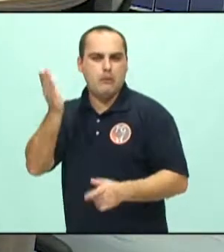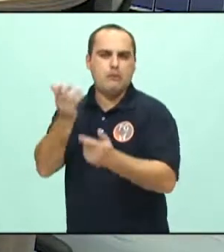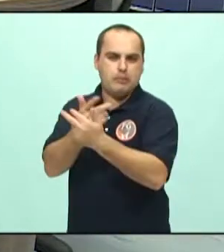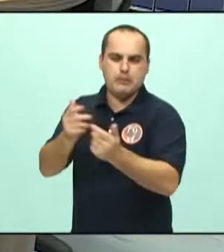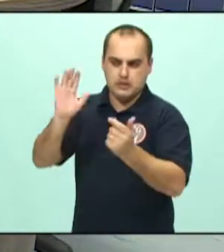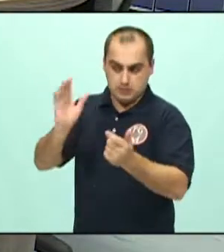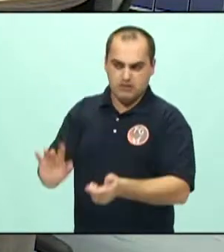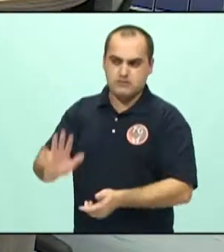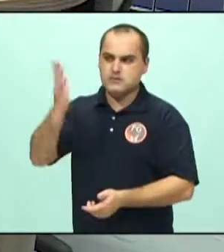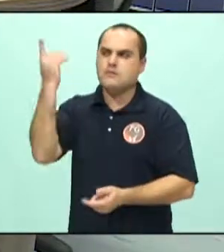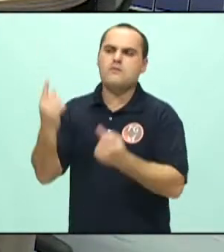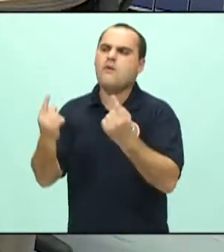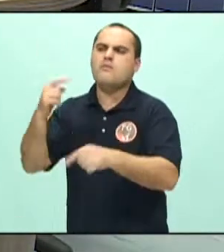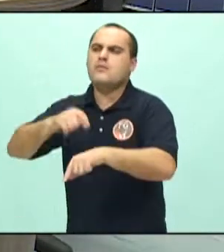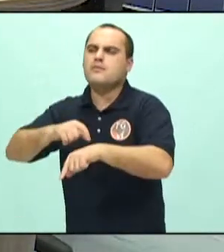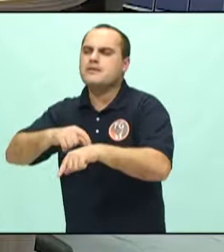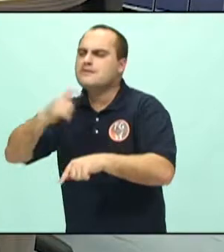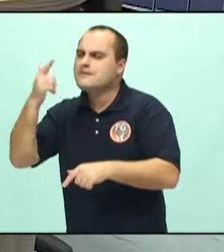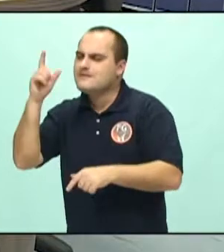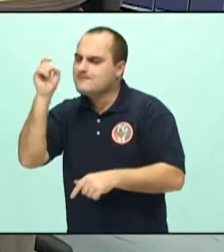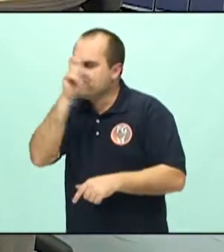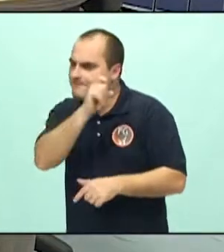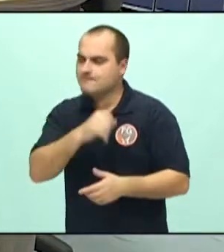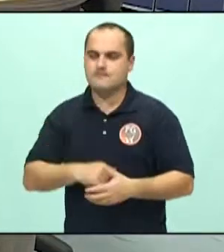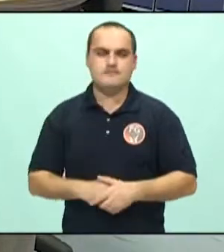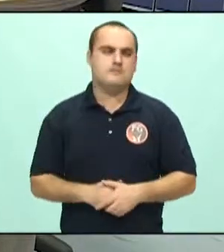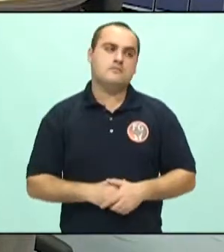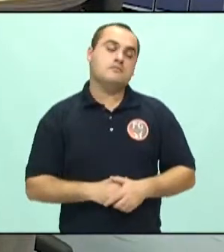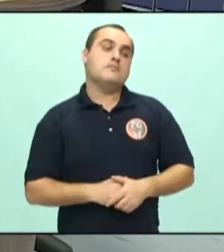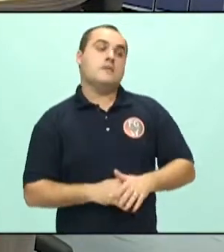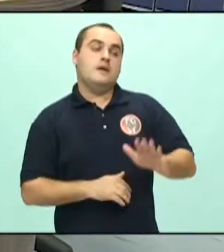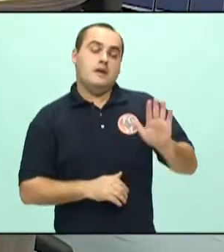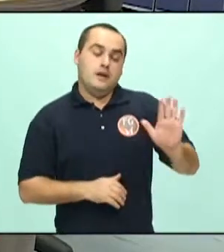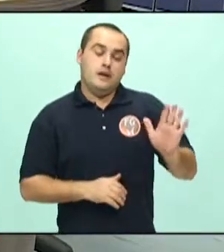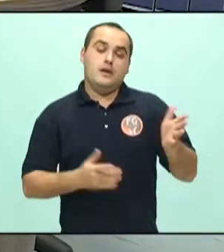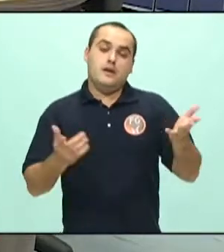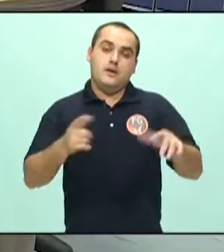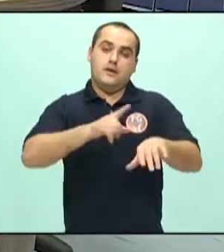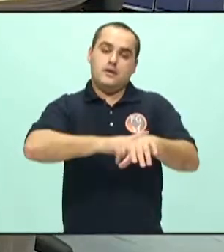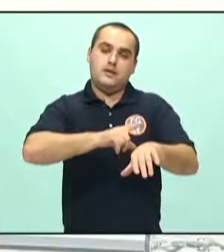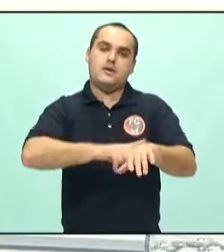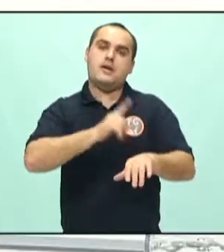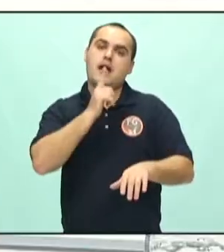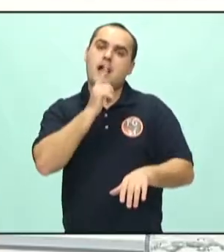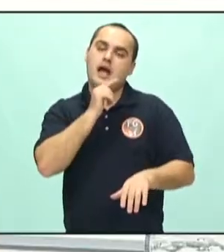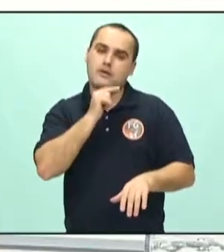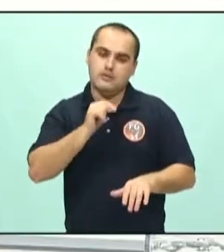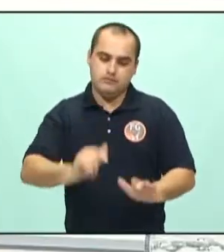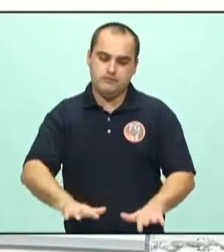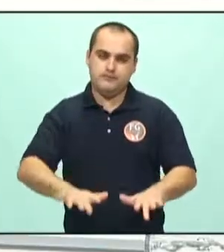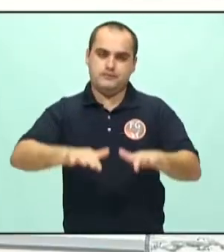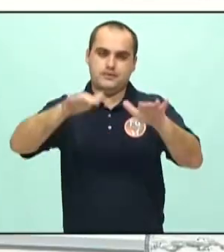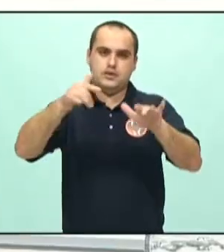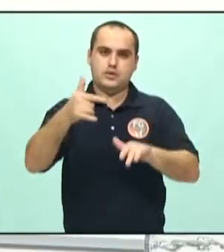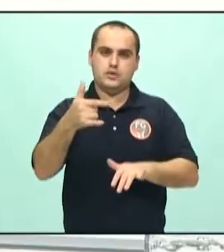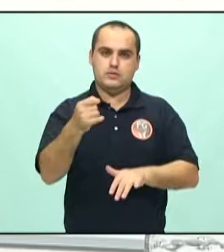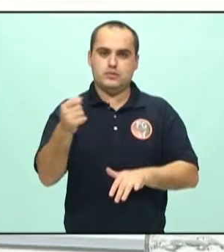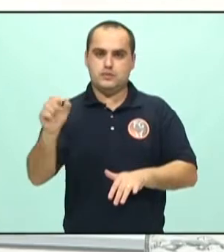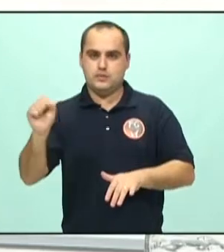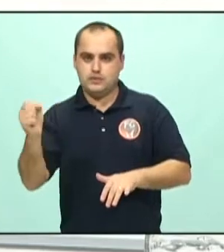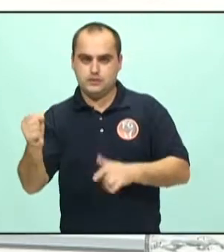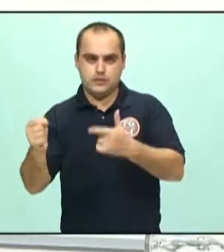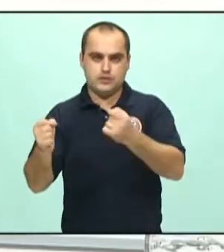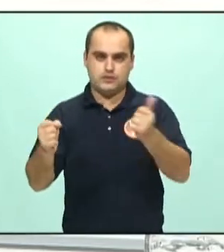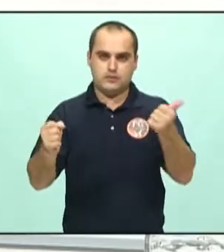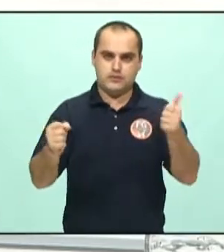Acho que o momento mais difícil que eu vivi ali, eu vou falar, logicamente, que as enchentes de 2008, 2011 foram muito difíceis, porque nós ficamos